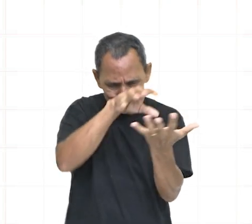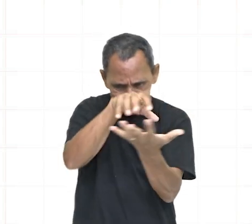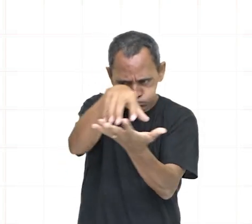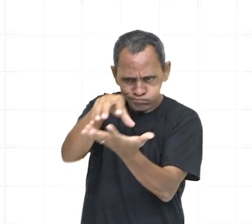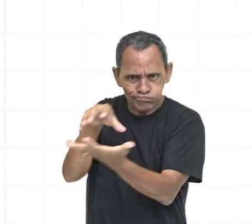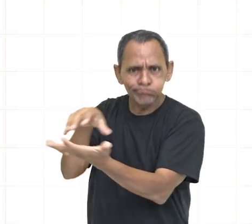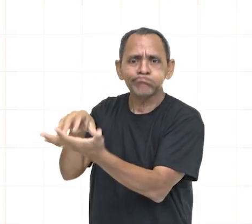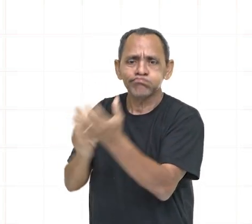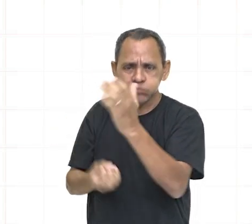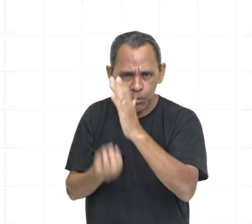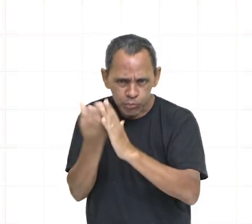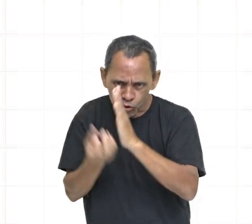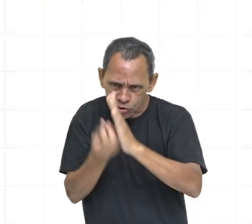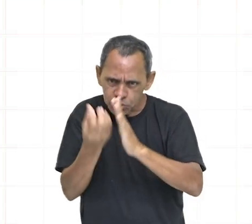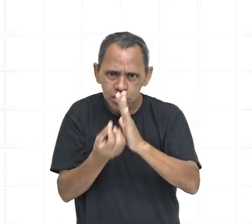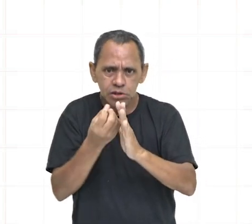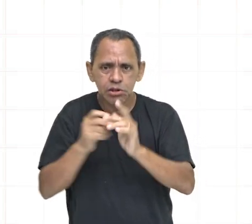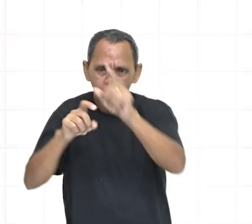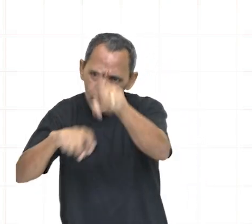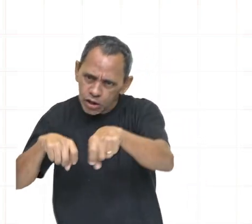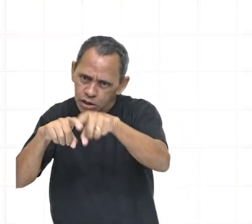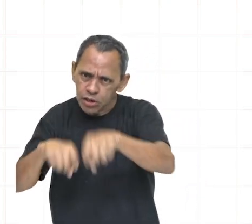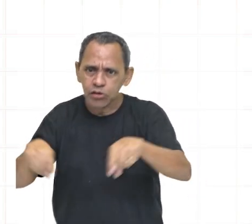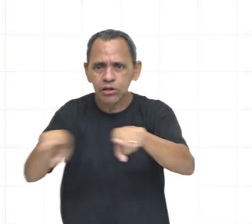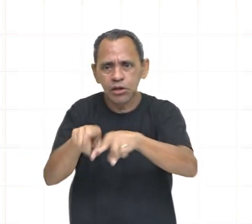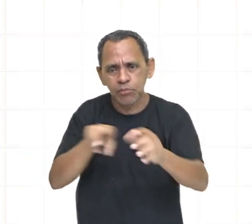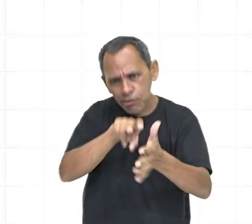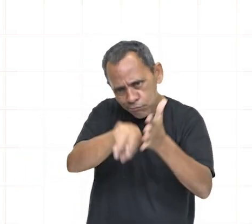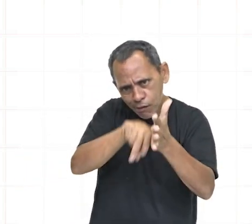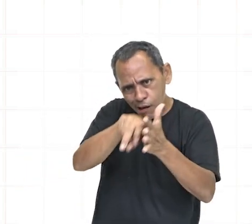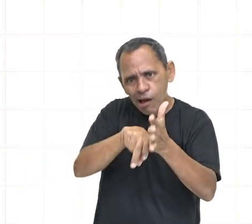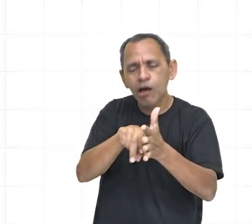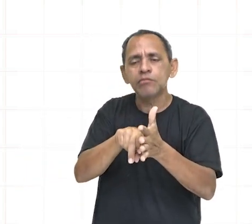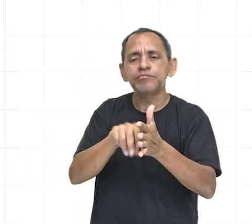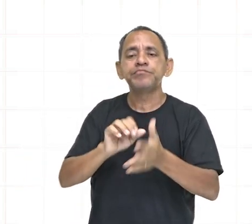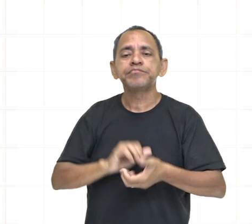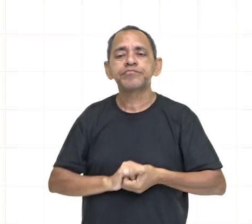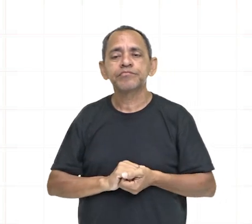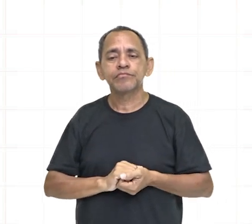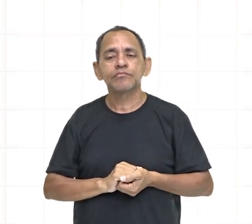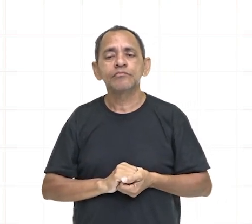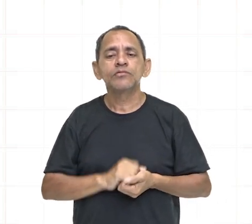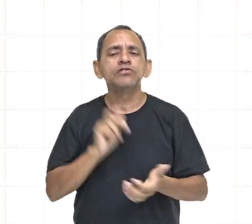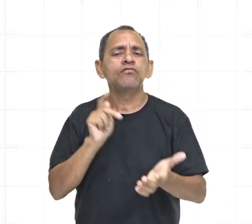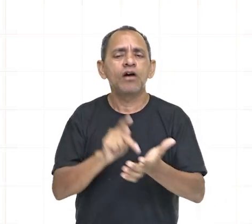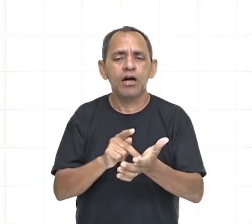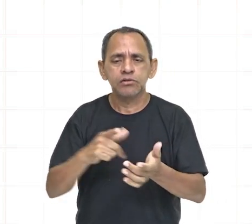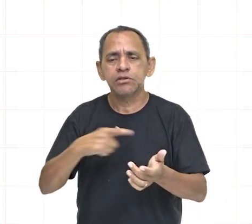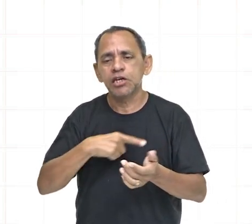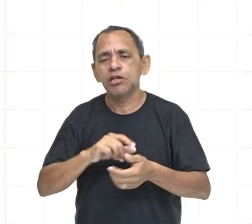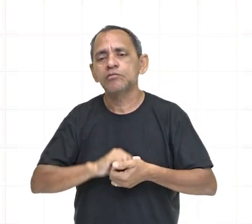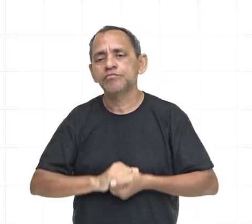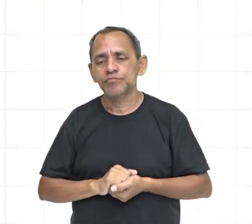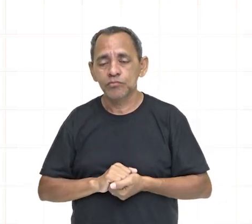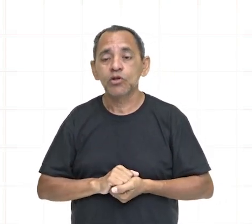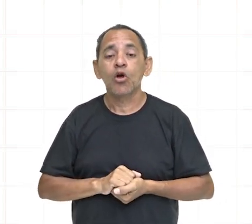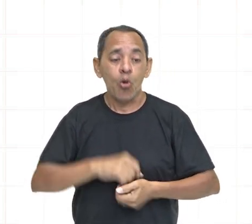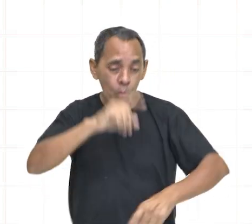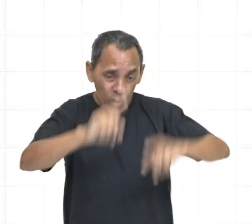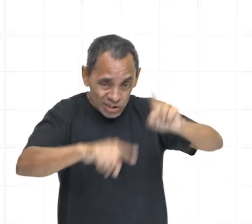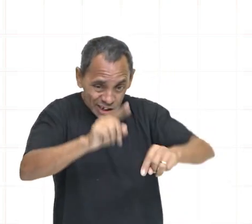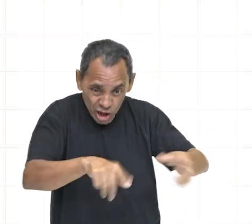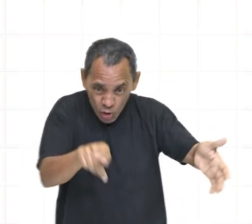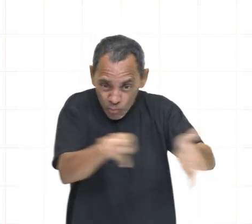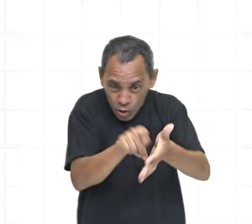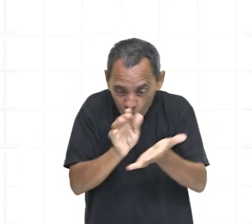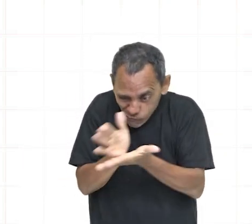gente sempre bate nessa tecla, a gente sempre acaba passando por aqui. Enfim, uma colheitadeira substituiu